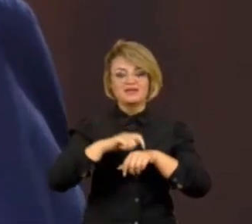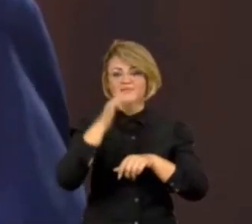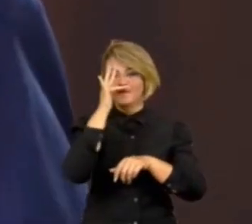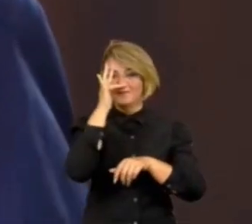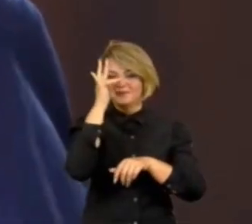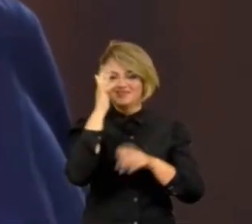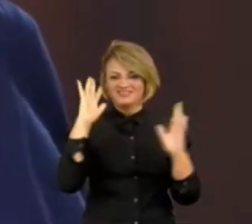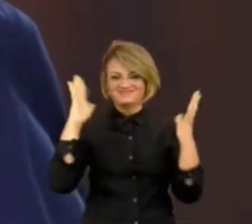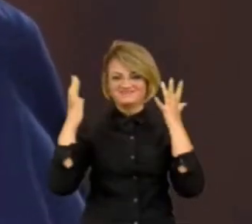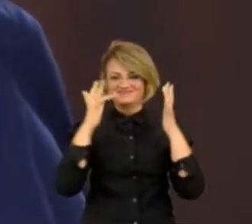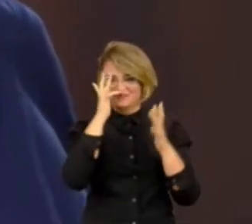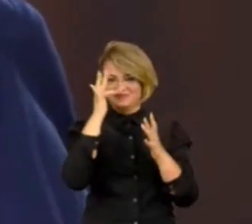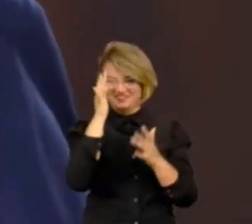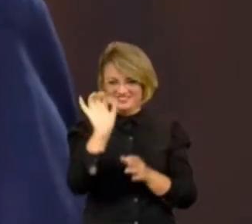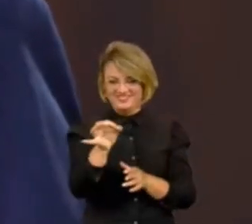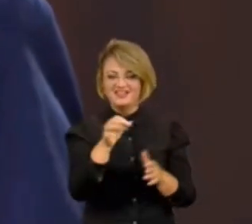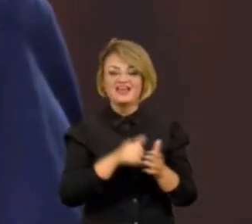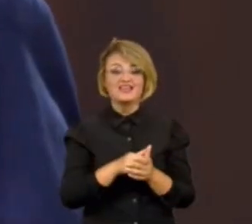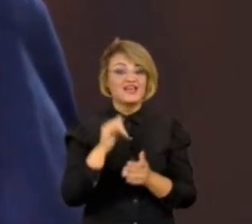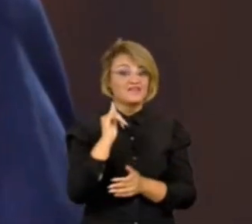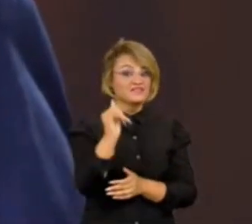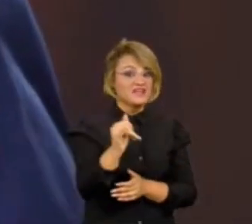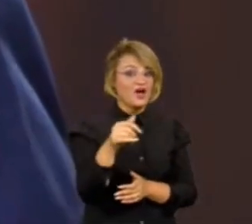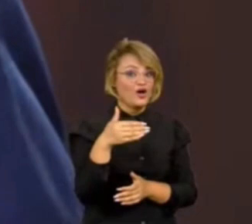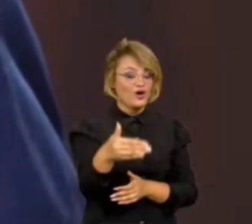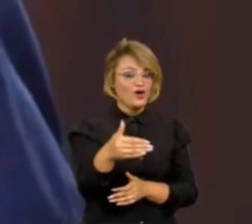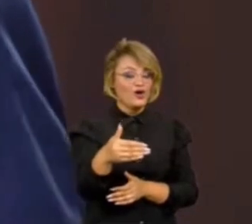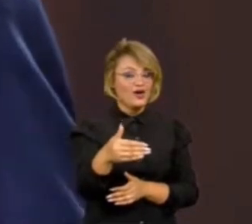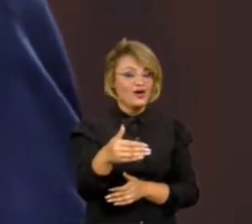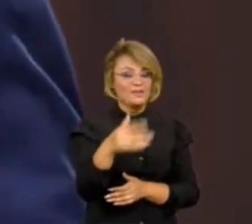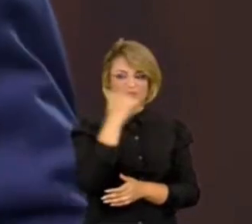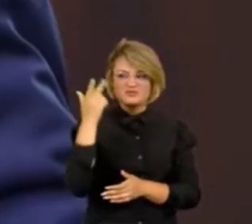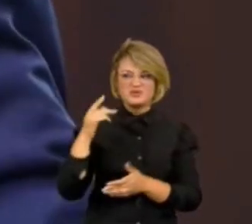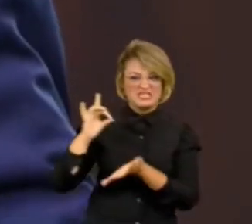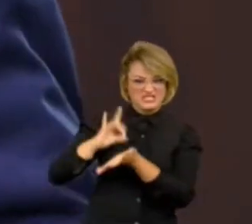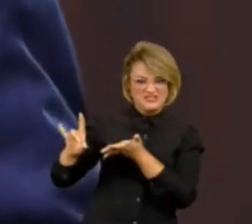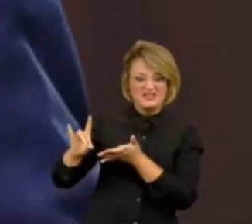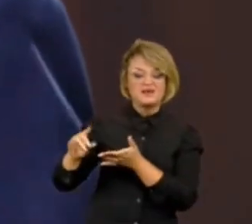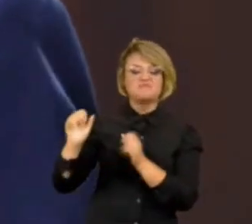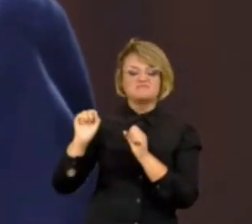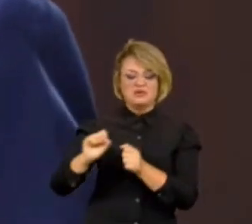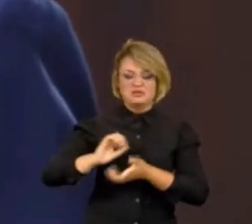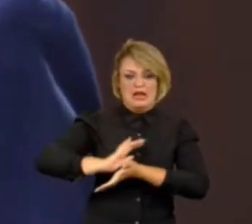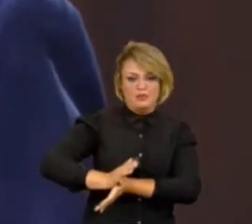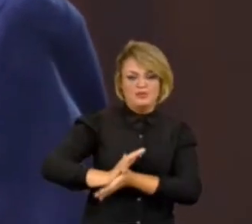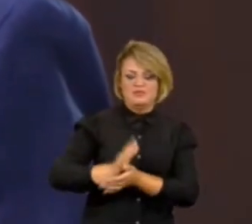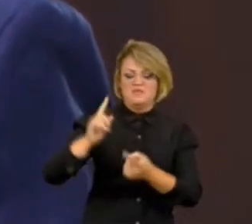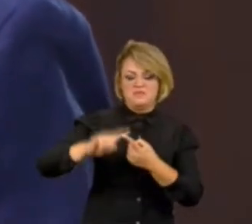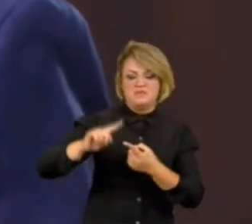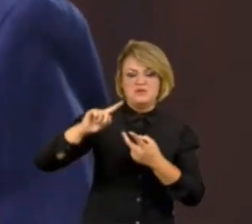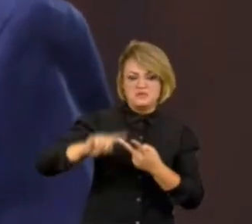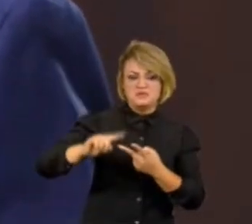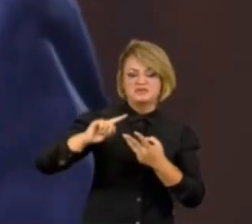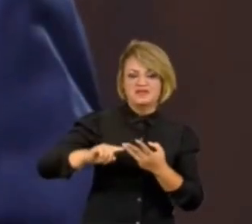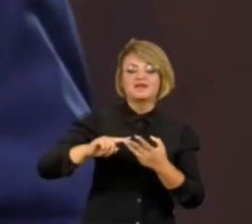seguinte: os nossos adversários podem tentar destruir uma, duas ou três rotas, mas a primavera vai chegar. E ela vai